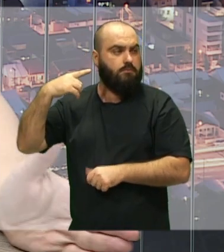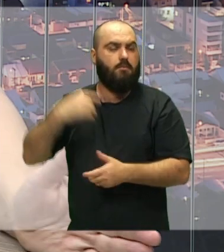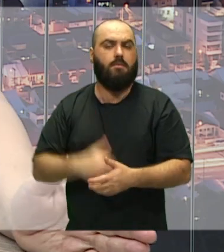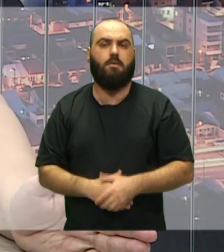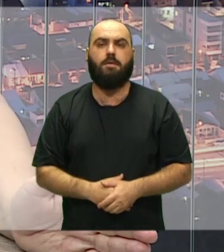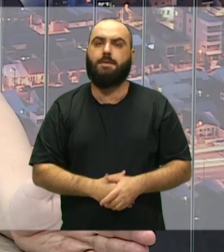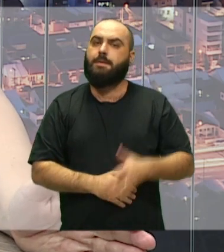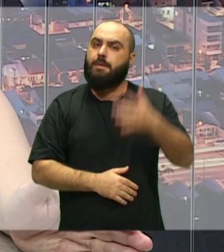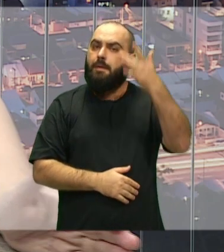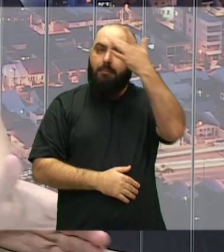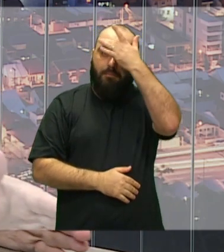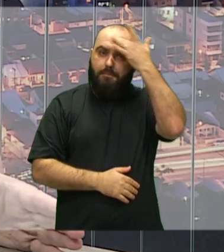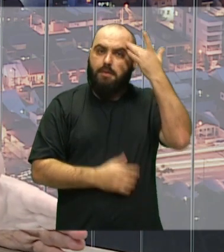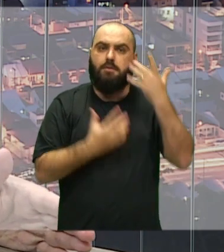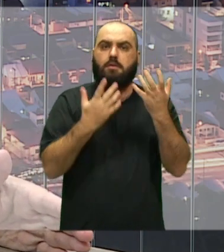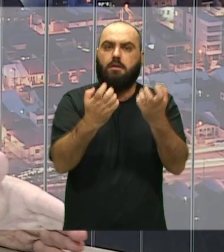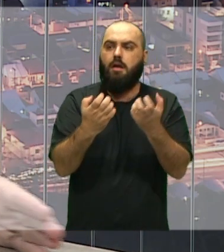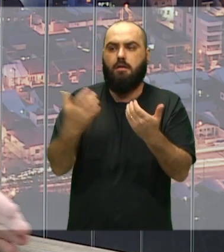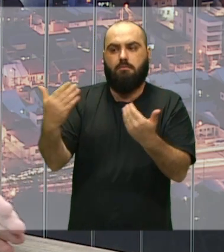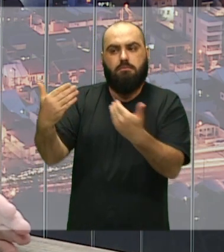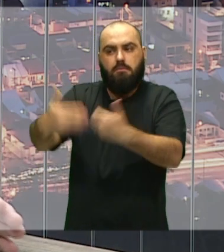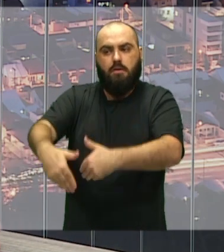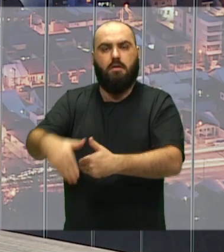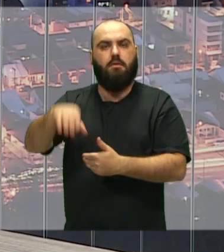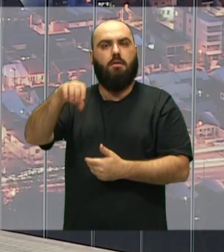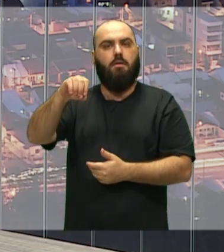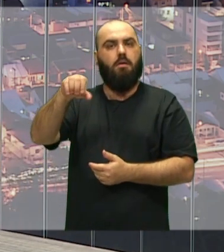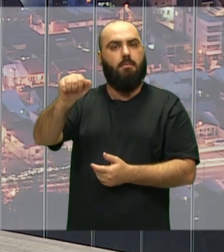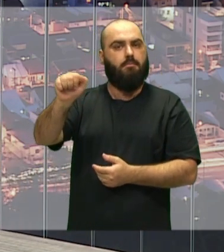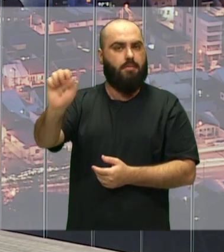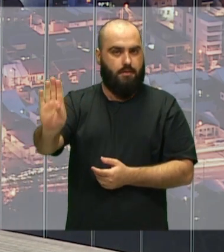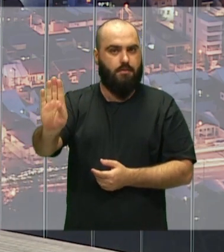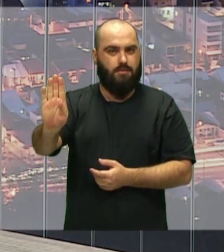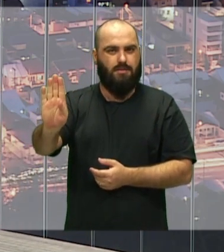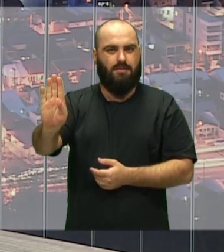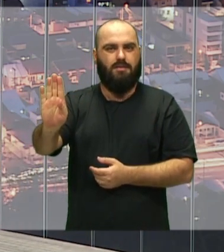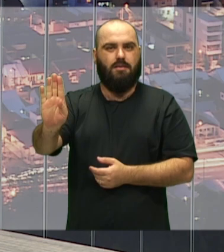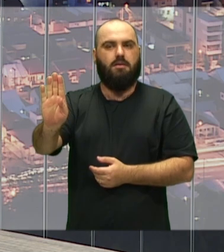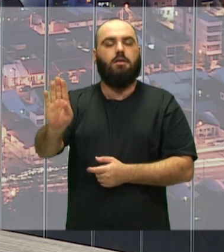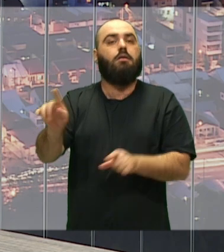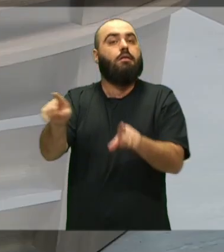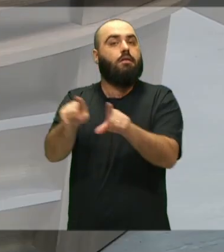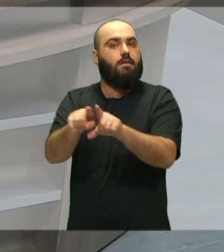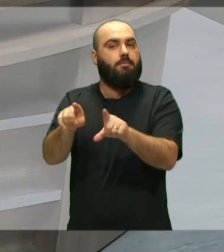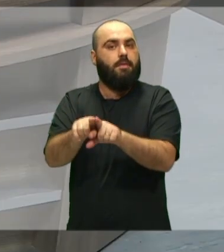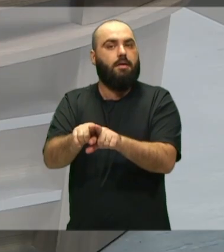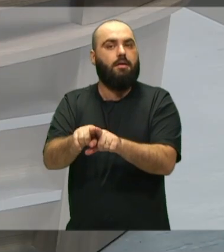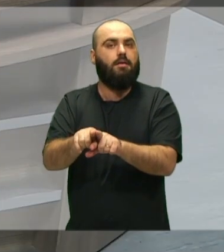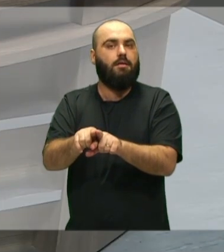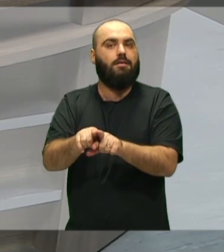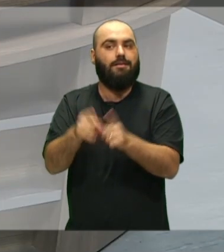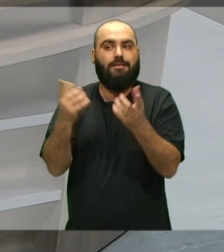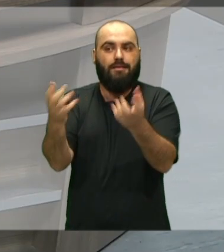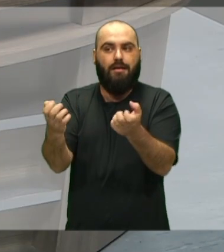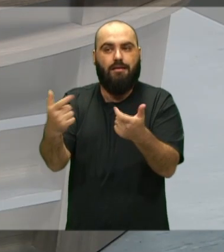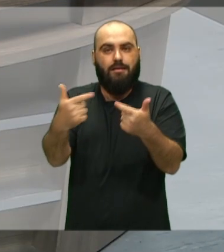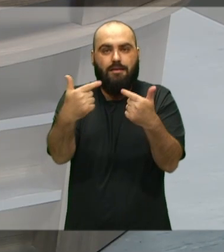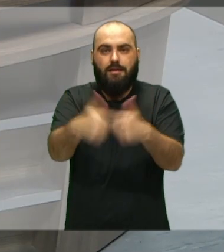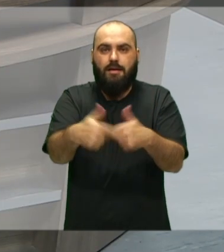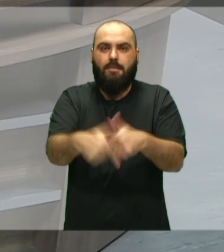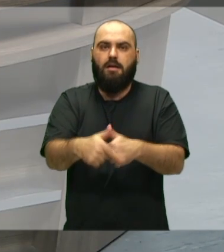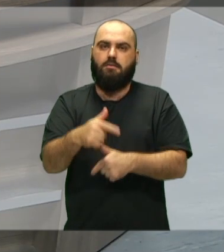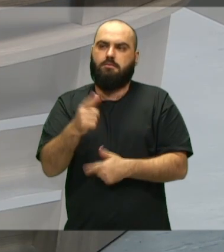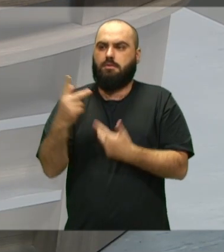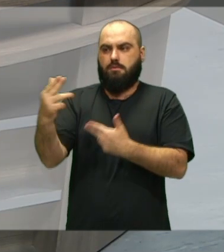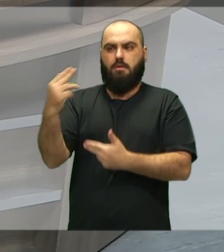tanto prestar o exame da ordem, né? Da Ordem dos Advogados do Brasil, e também aqueles que querem entrar para o serviço público, como nós